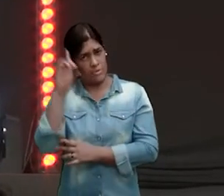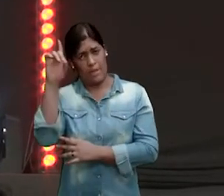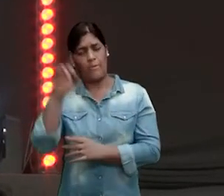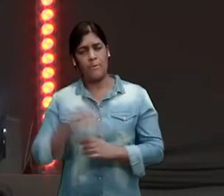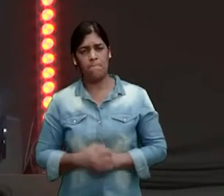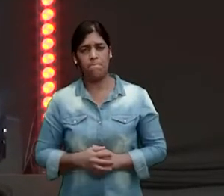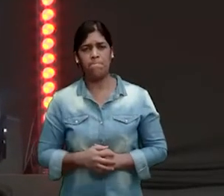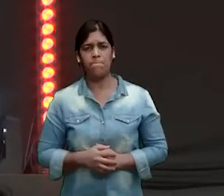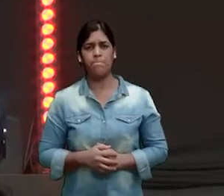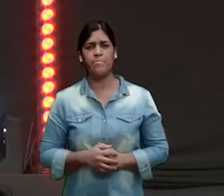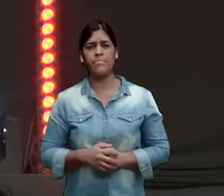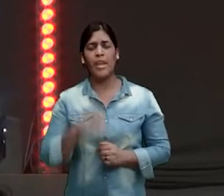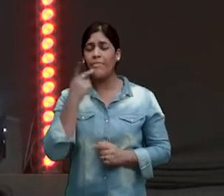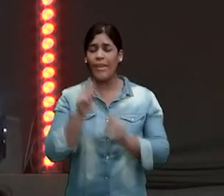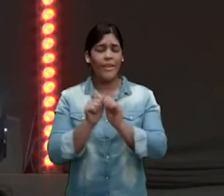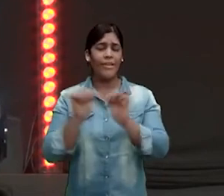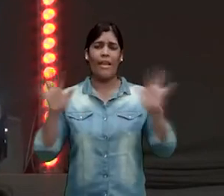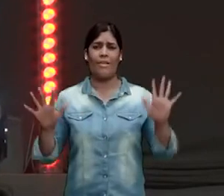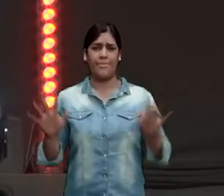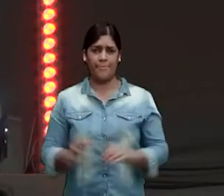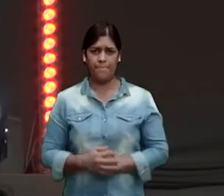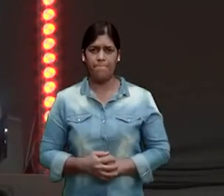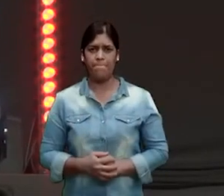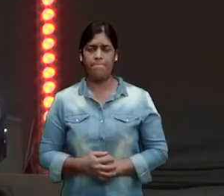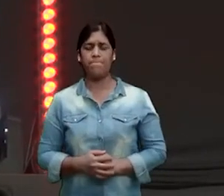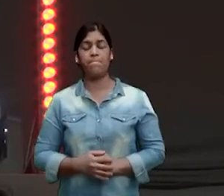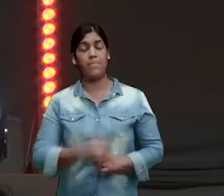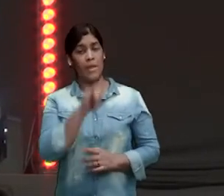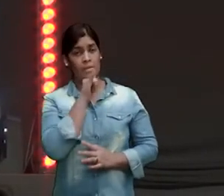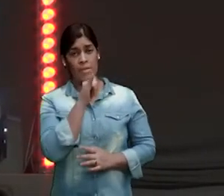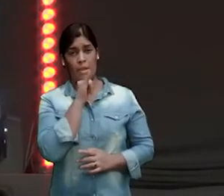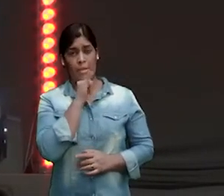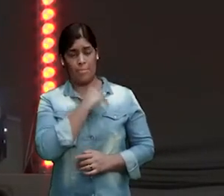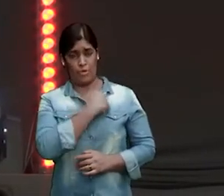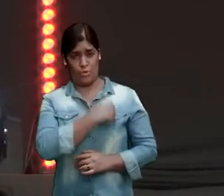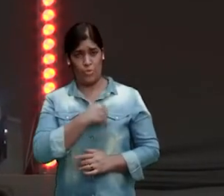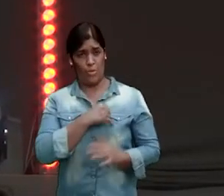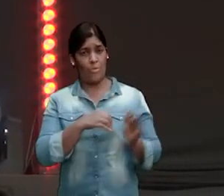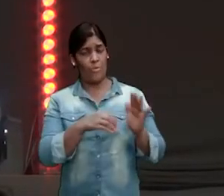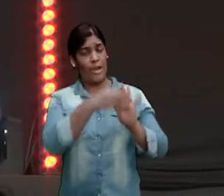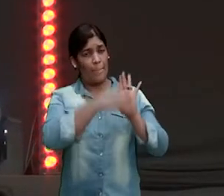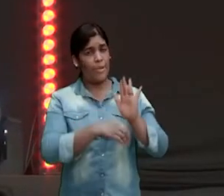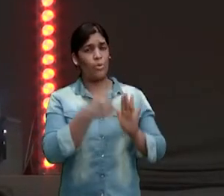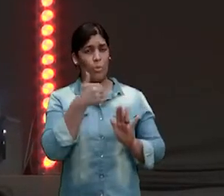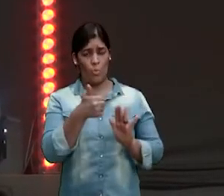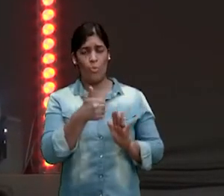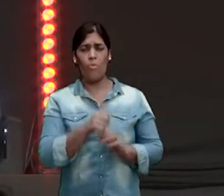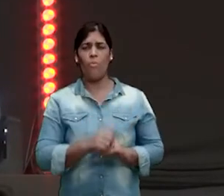Oi gente vai dizer isso de forma muito claro por exemplo em João Capítulo um